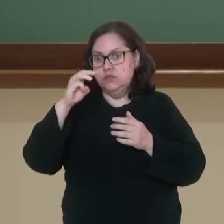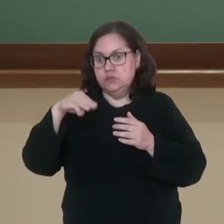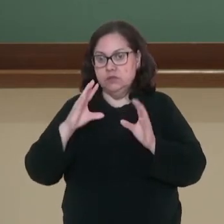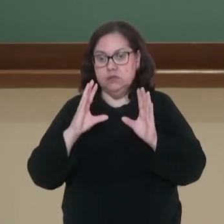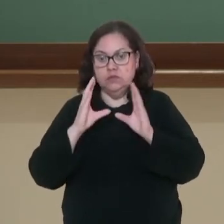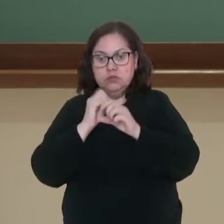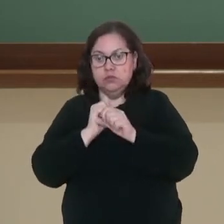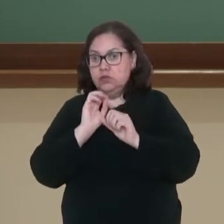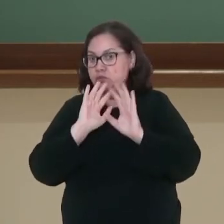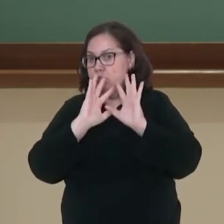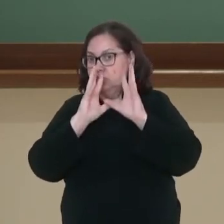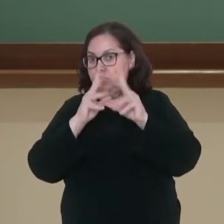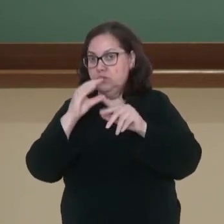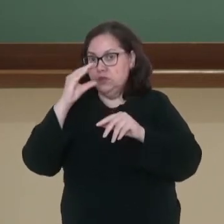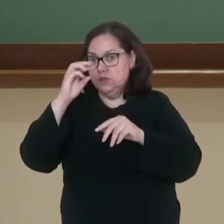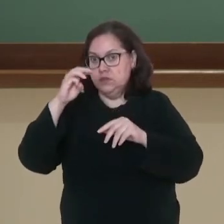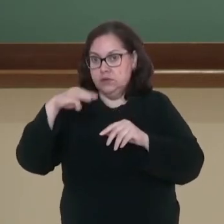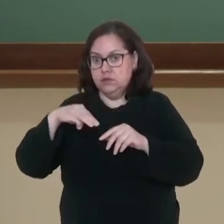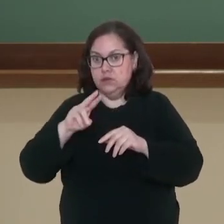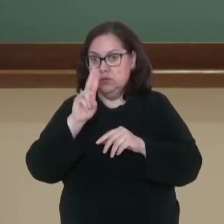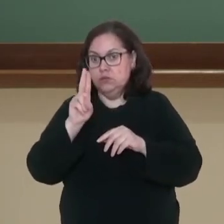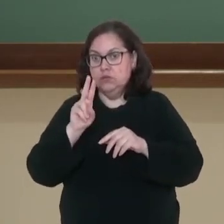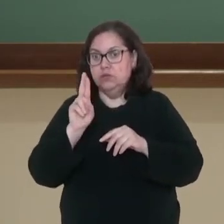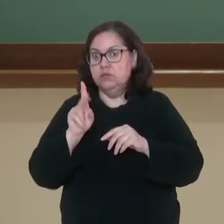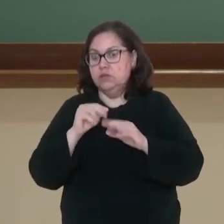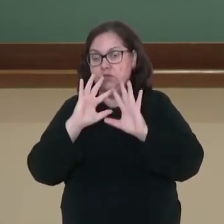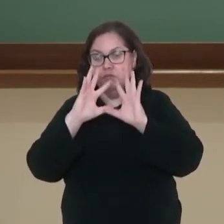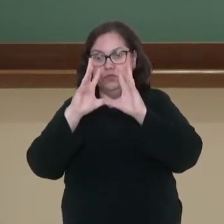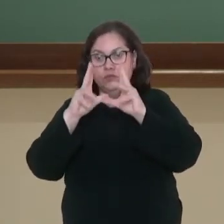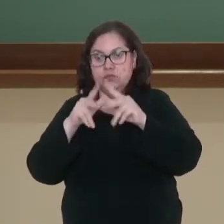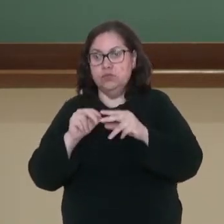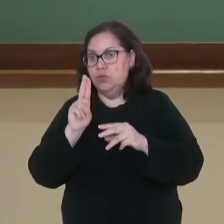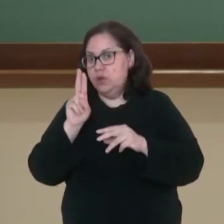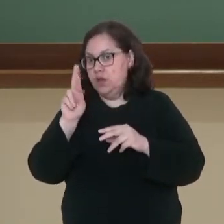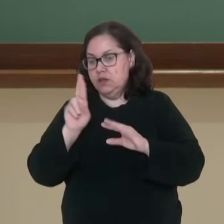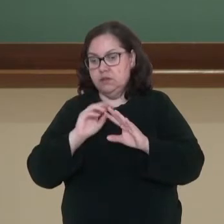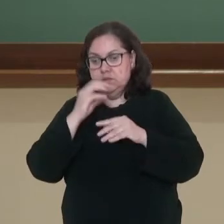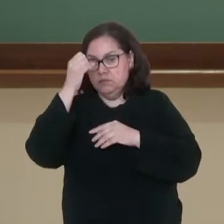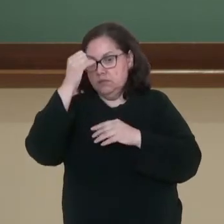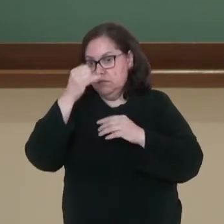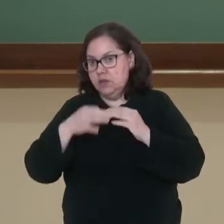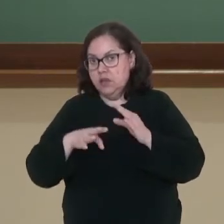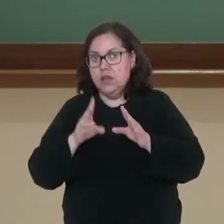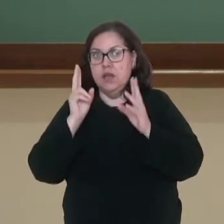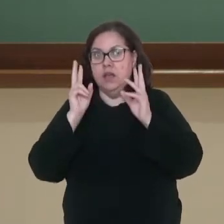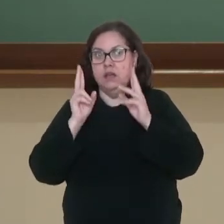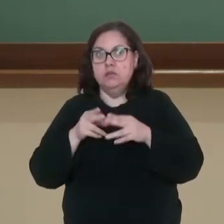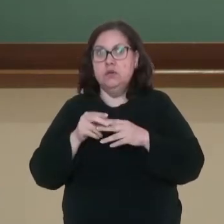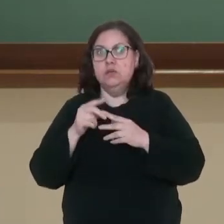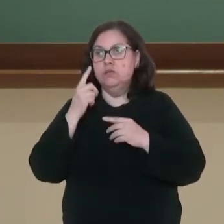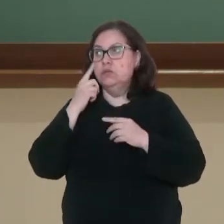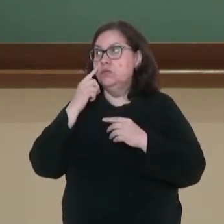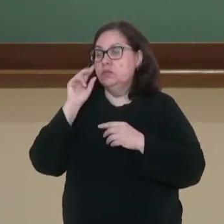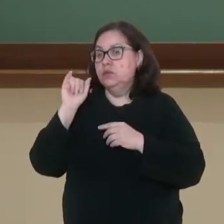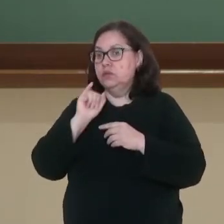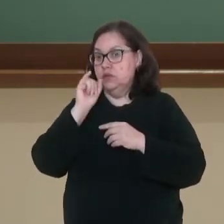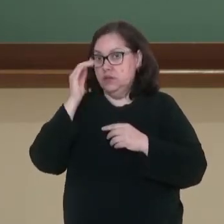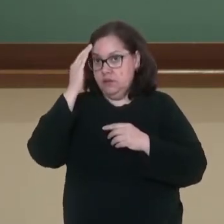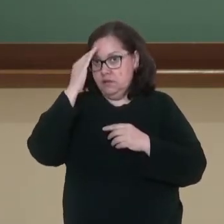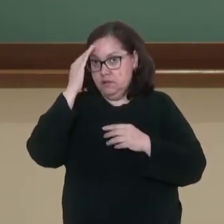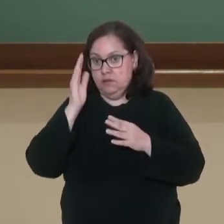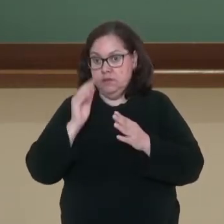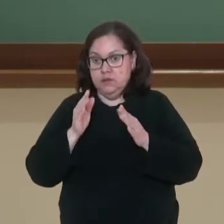faz todo ele em centimorgan. Se der unidade de recomendação, põe o R, né? É a mesma coisa. O importante é você saber fazer